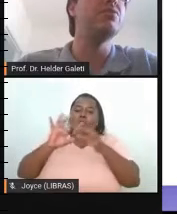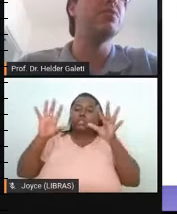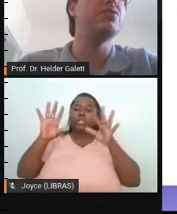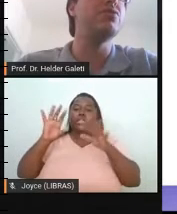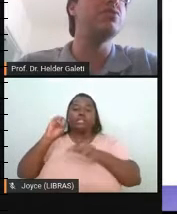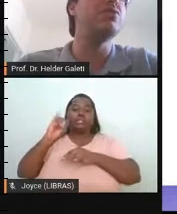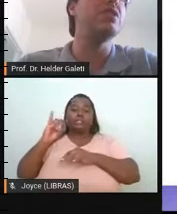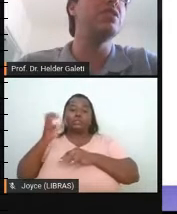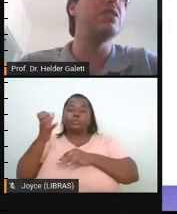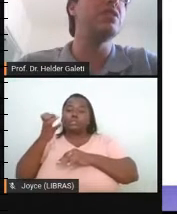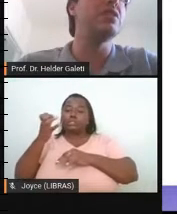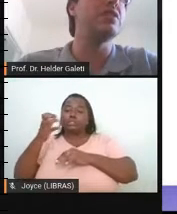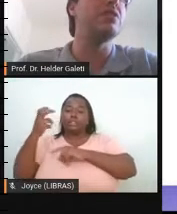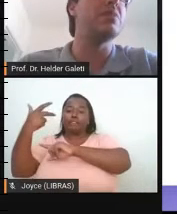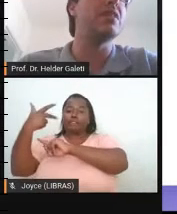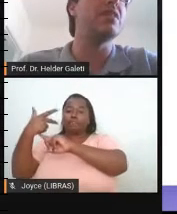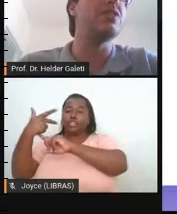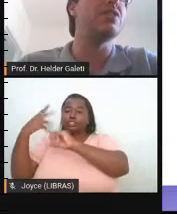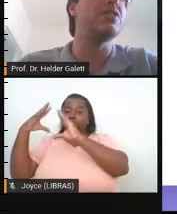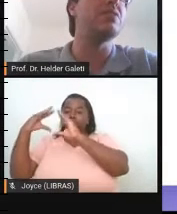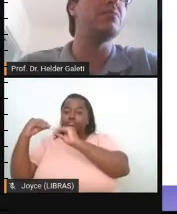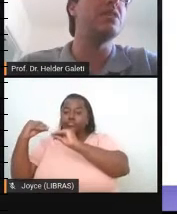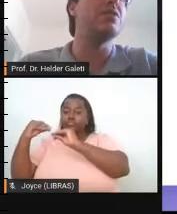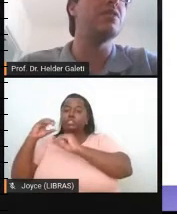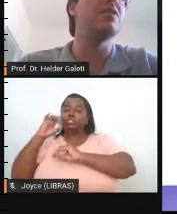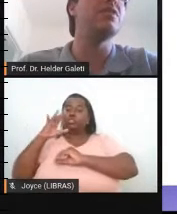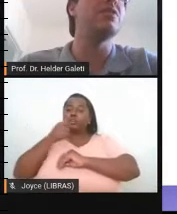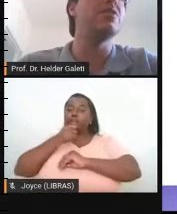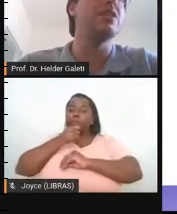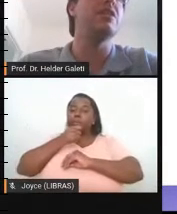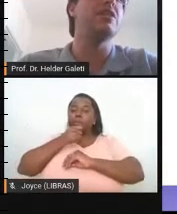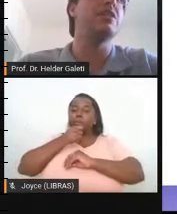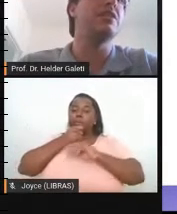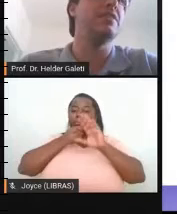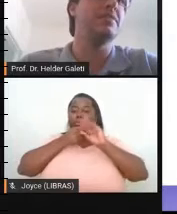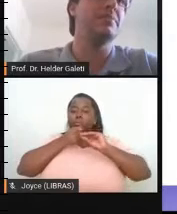o vídeo ajude a ter uma taxa. Deixa eu parar o vídeo, então.